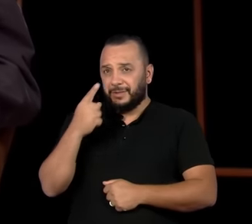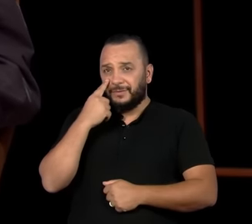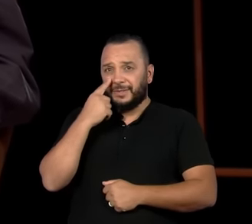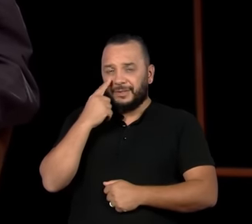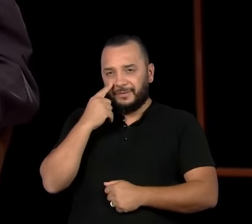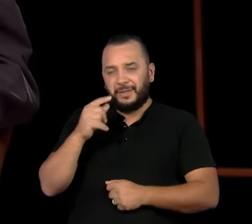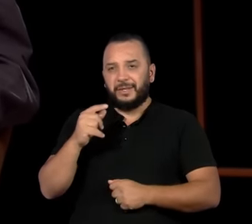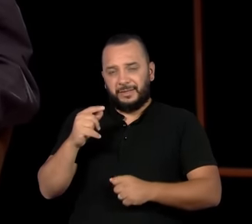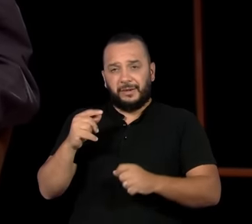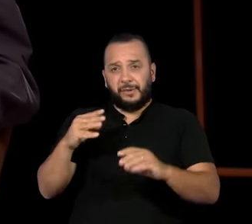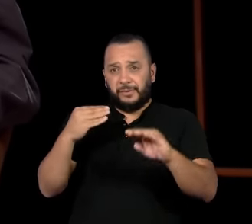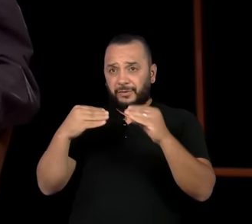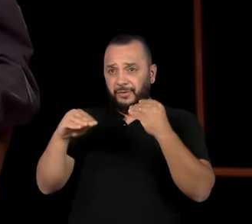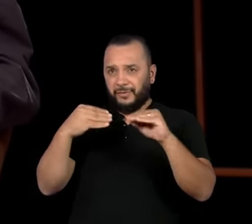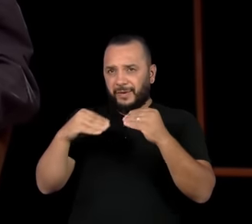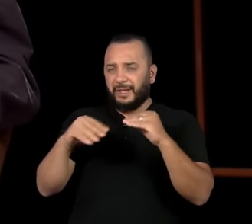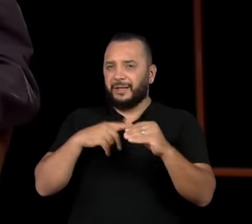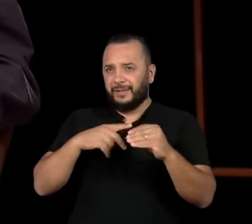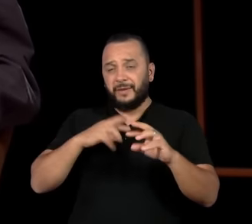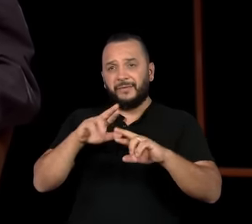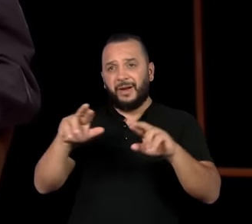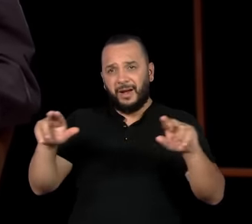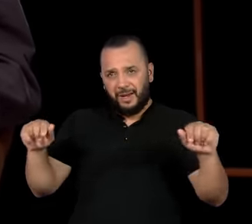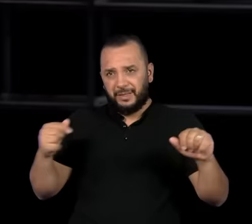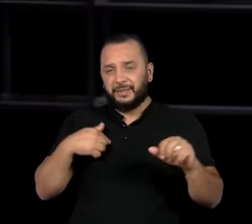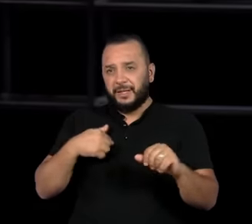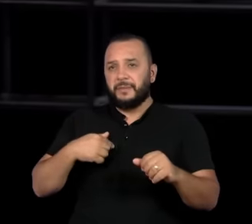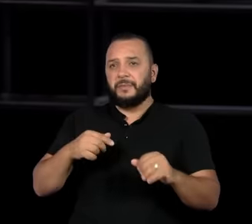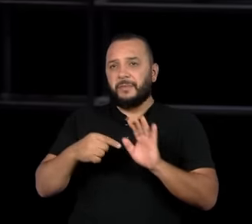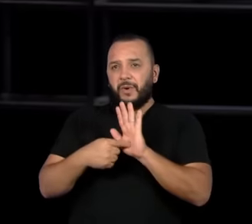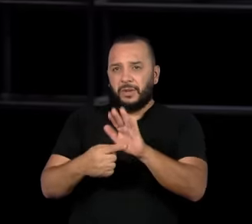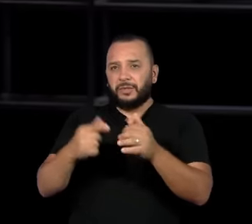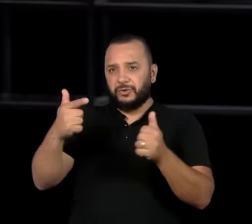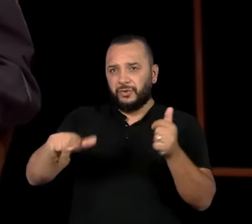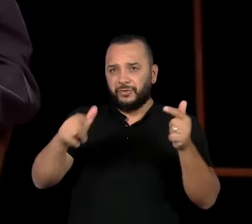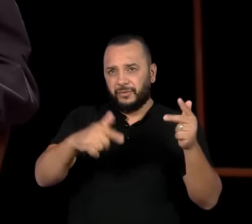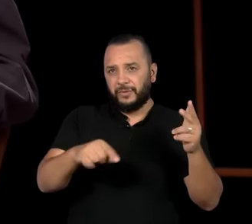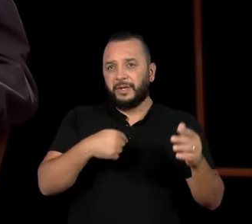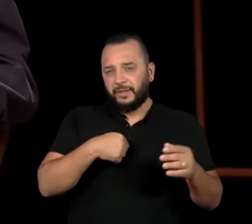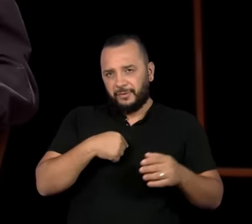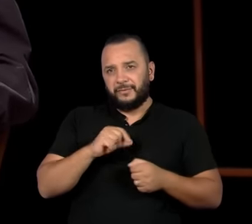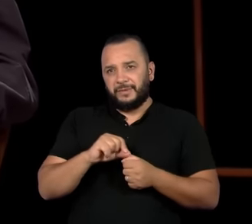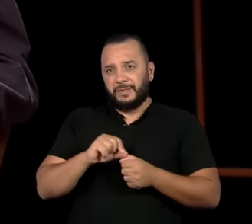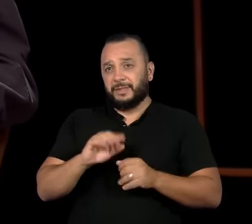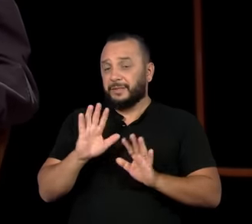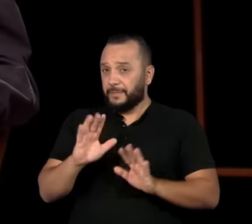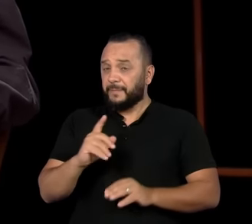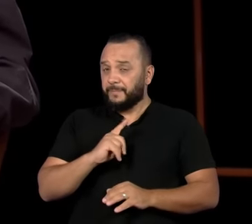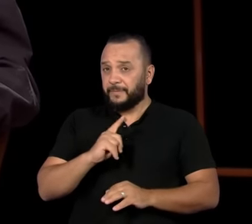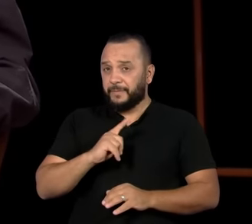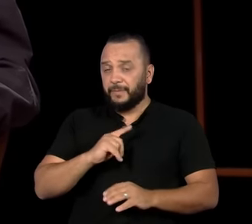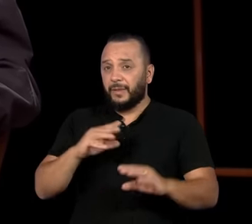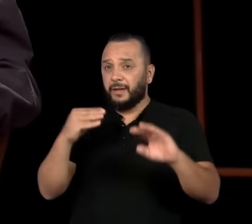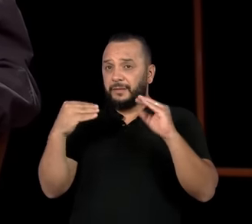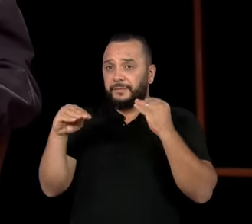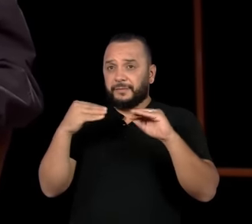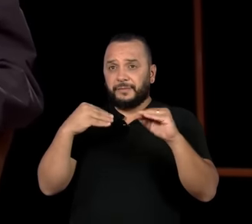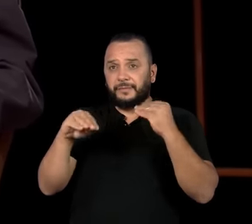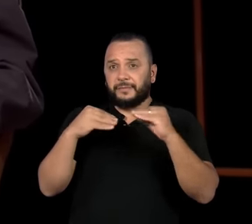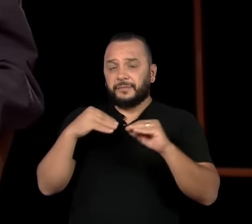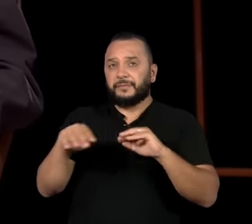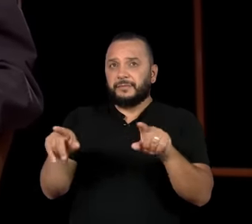ar, há várias novelas em reprise. Sim. Né, que eu fiz. E essas novelas também fizeram